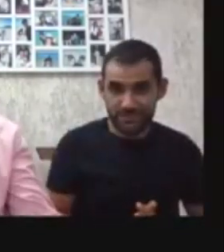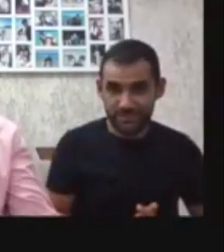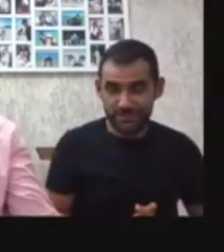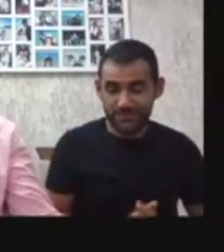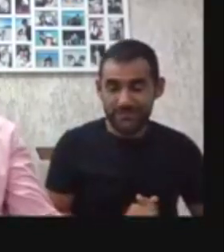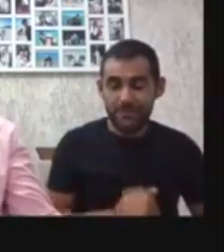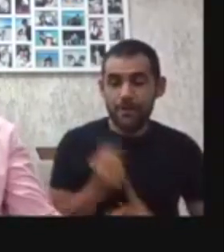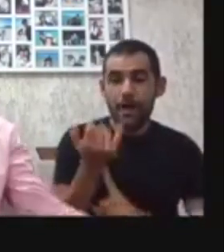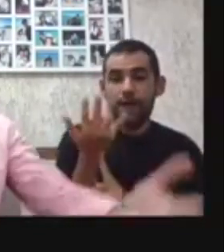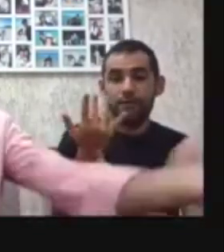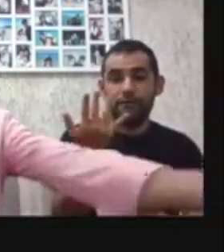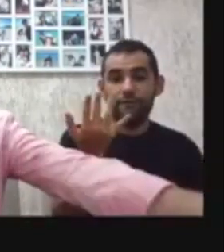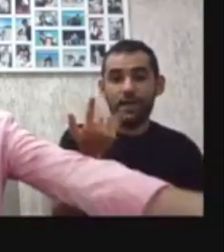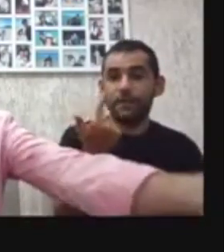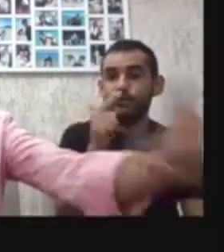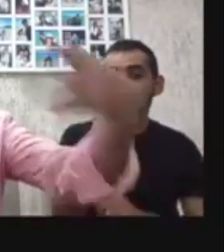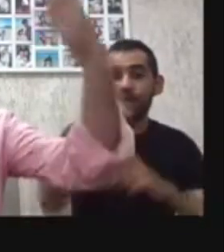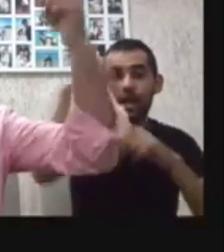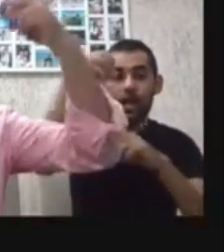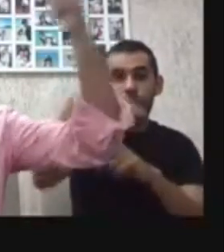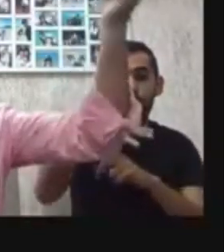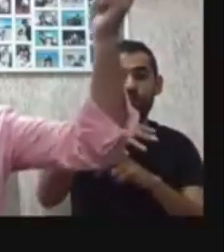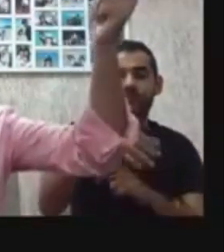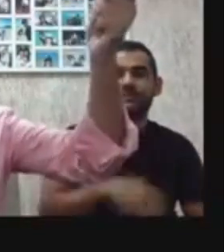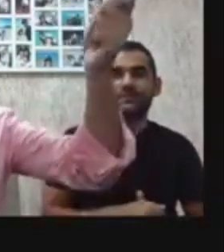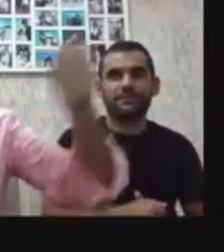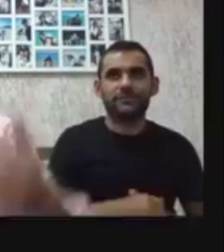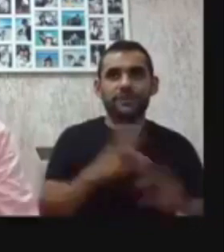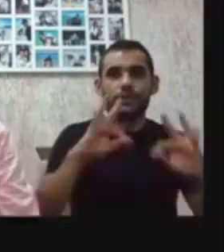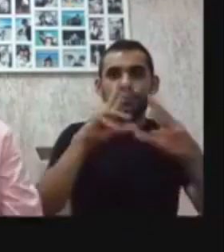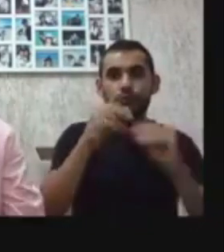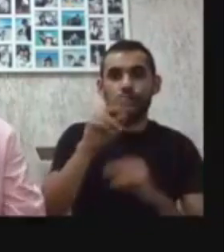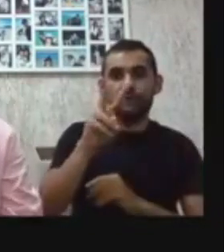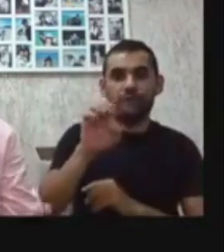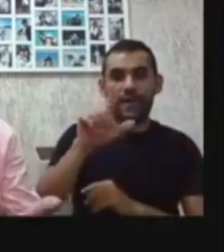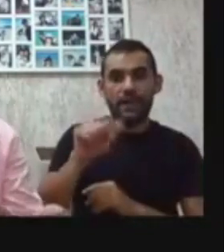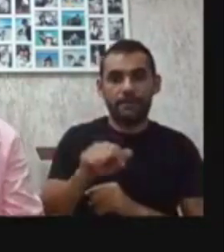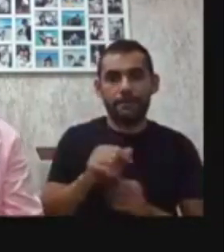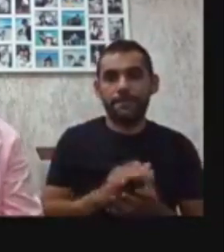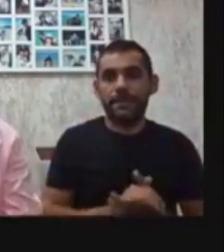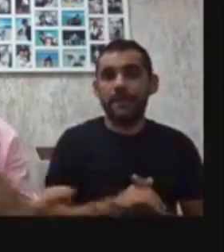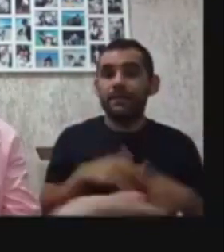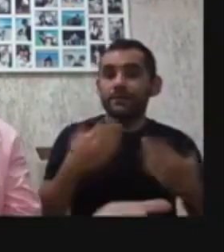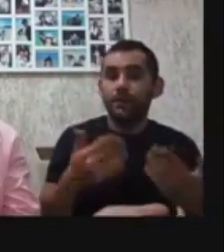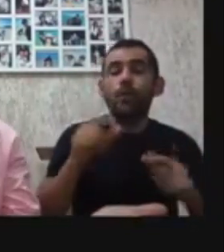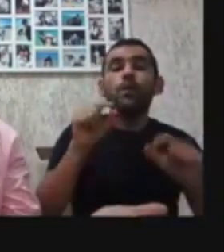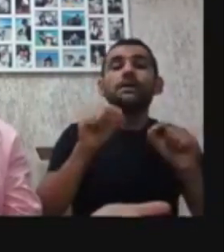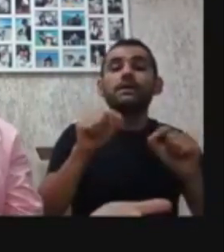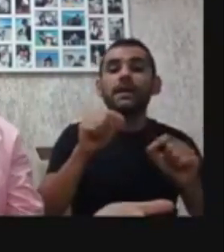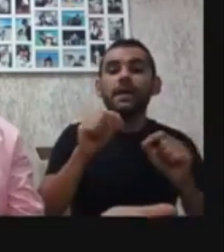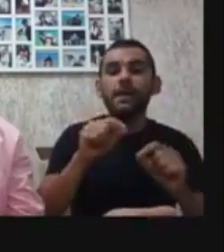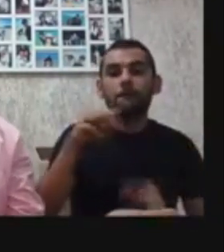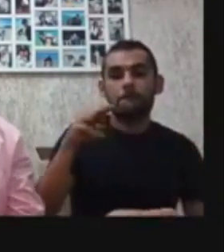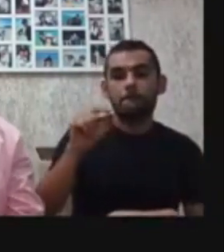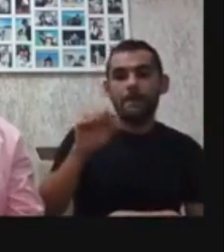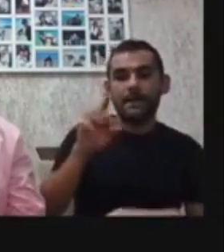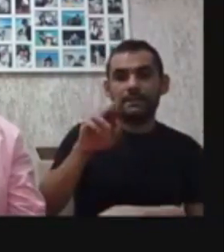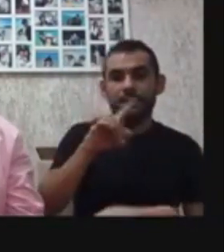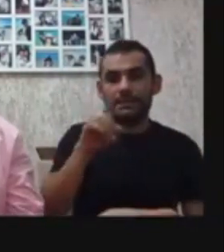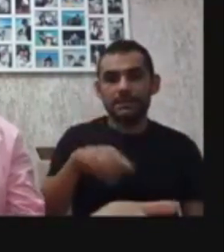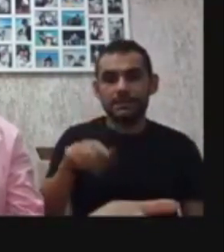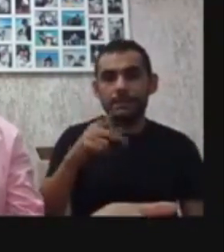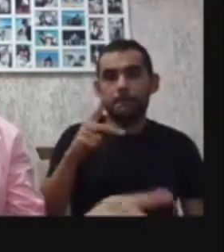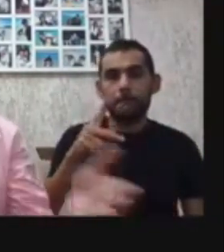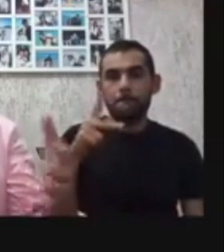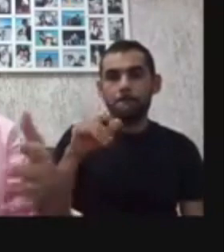a vela, as missas, gente, não tinha nem luz, os luzes eram tudo na vela. Vai pegar. Quem é que vai fazer a matriz, Nossa Senhora do Pilar,